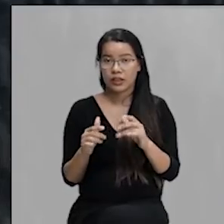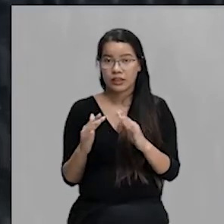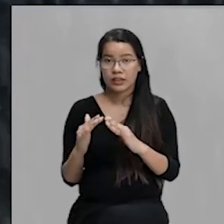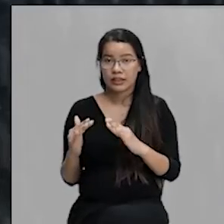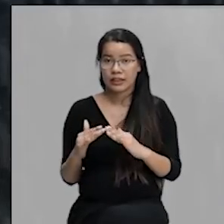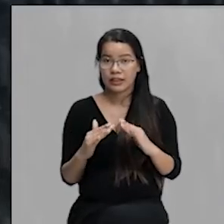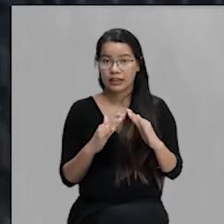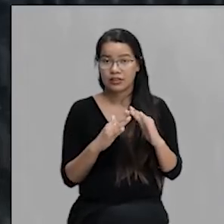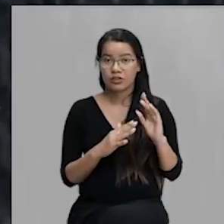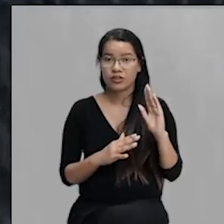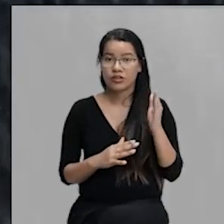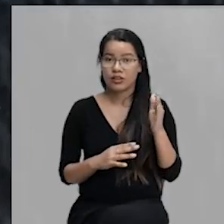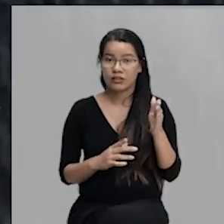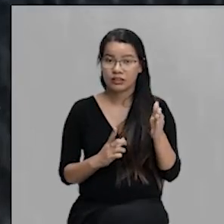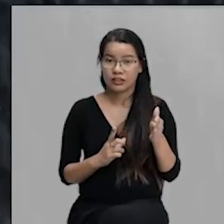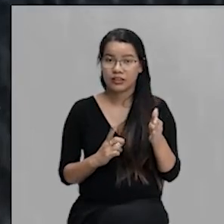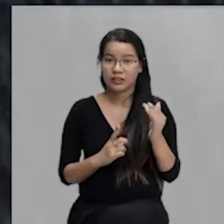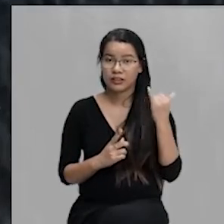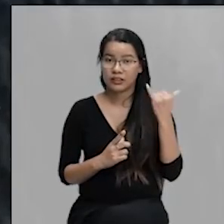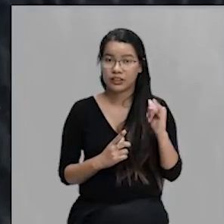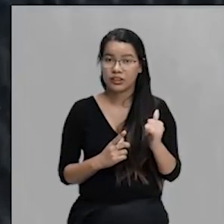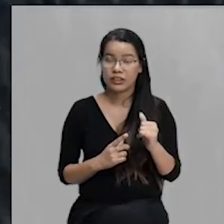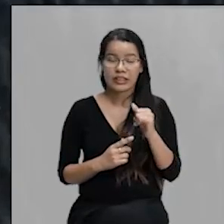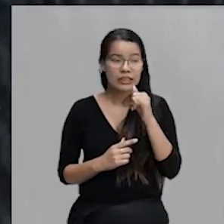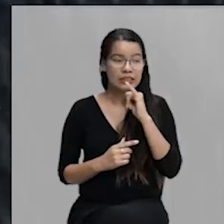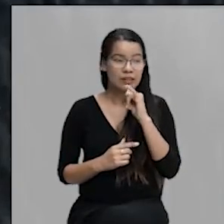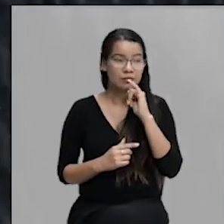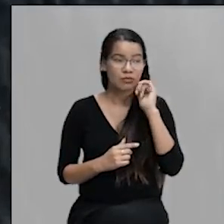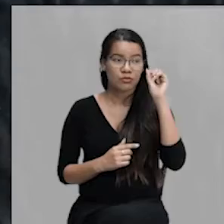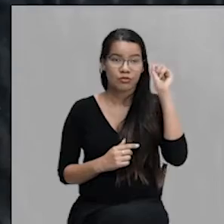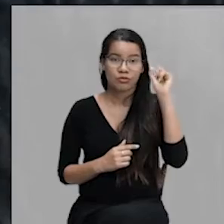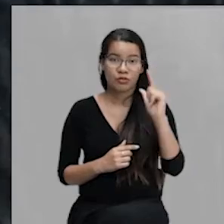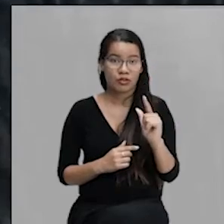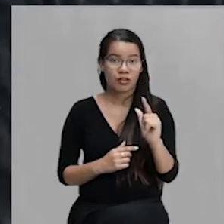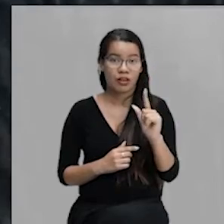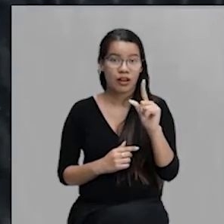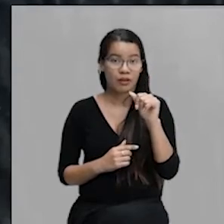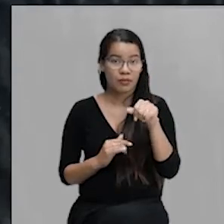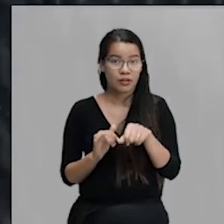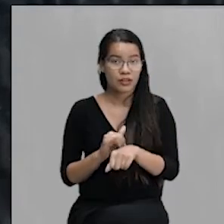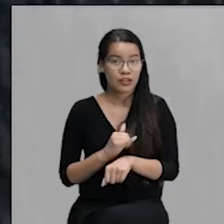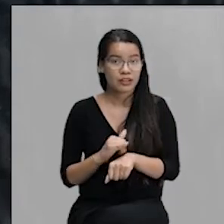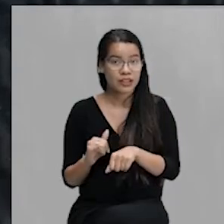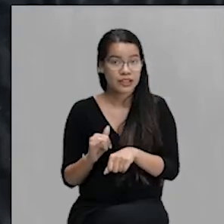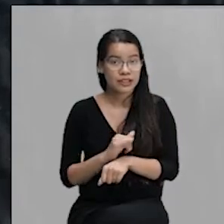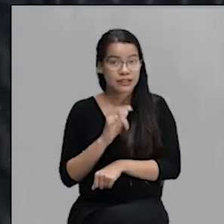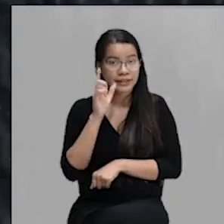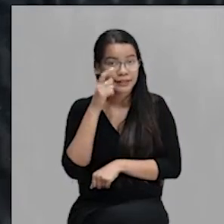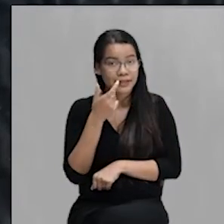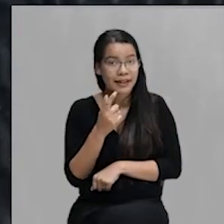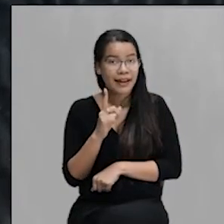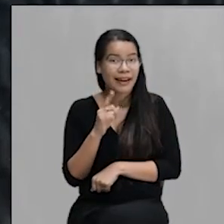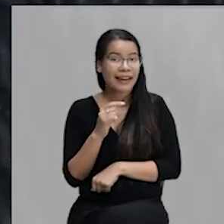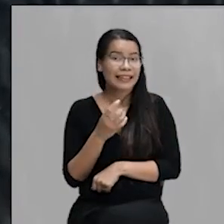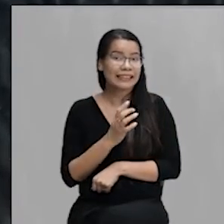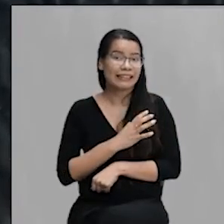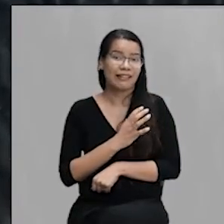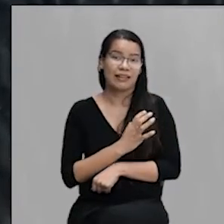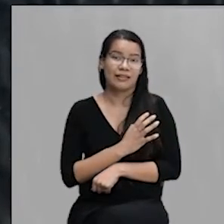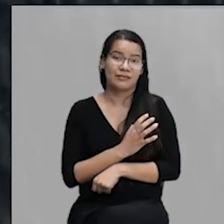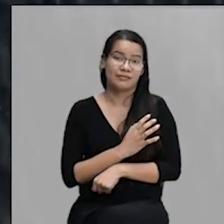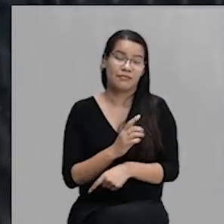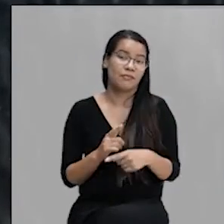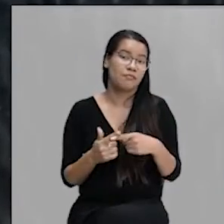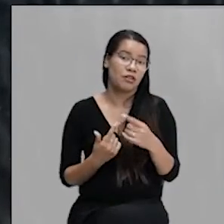já estão implantando energia solar, por exemplo. É uma estratégia interessante, é muito caro ainda, eu sei, mas pelo menos já é